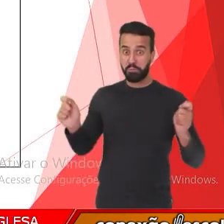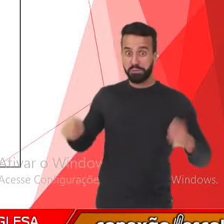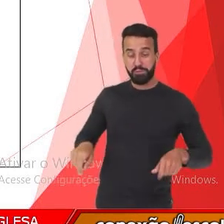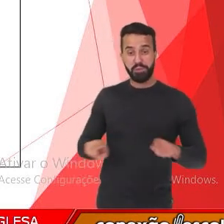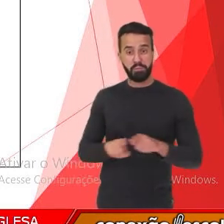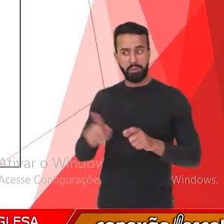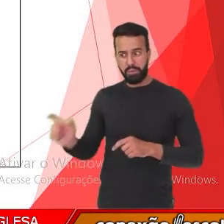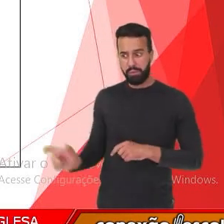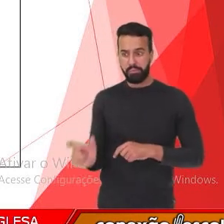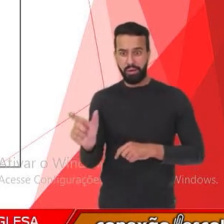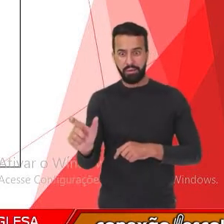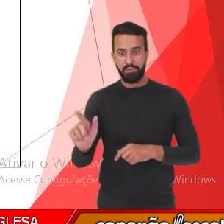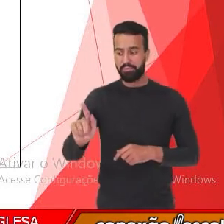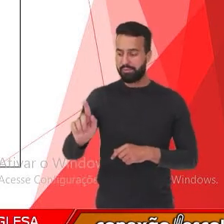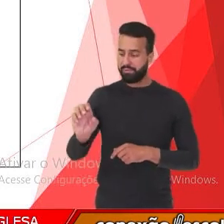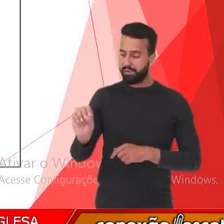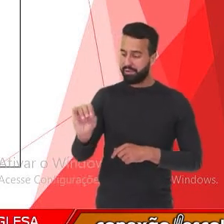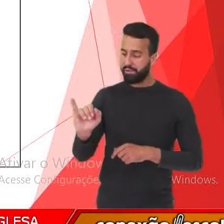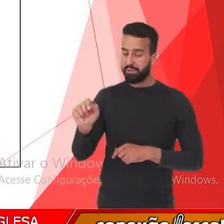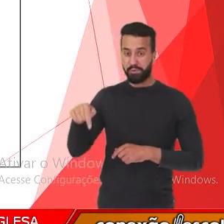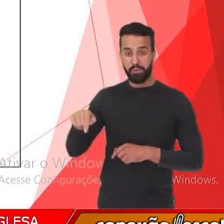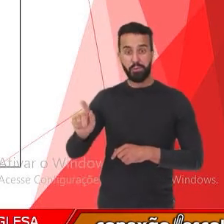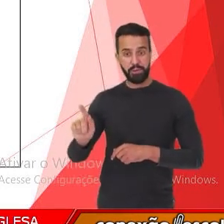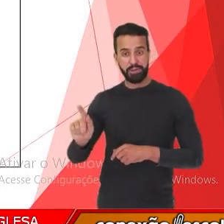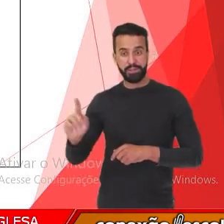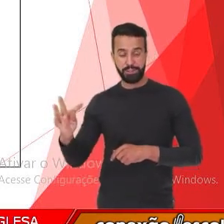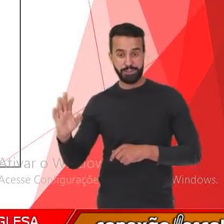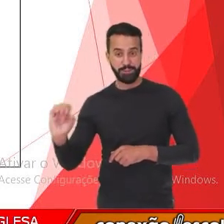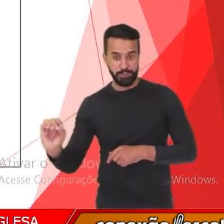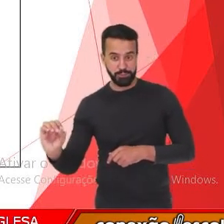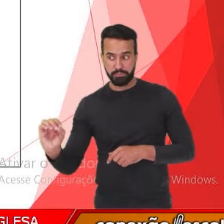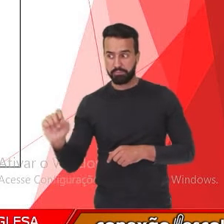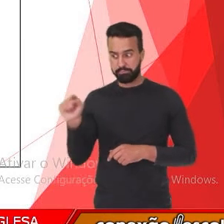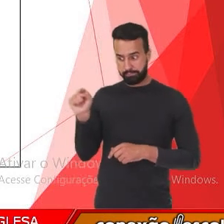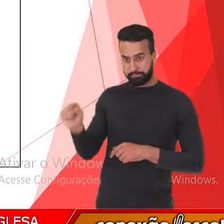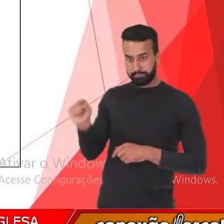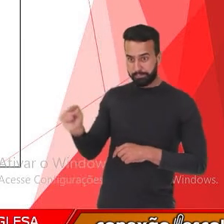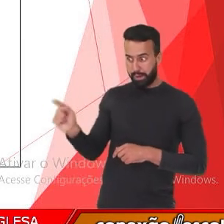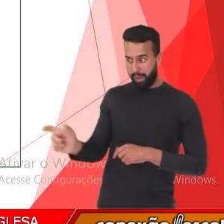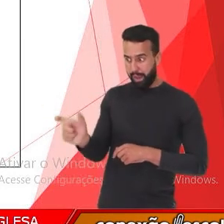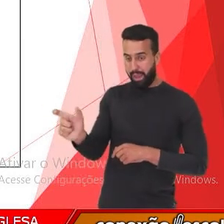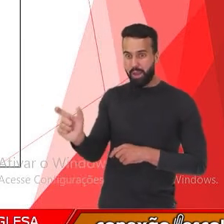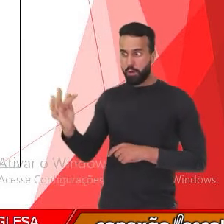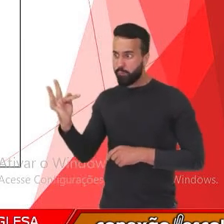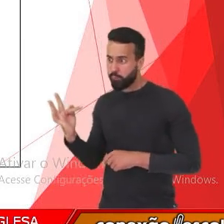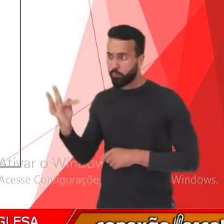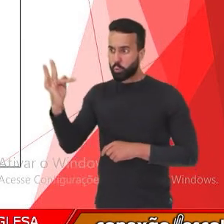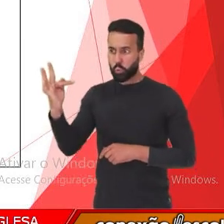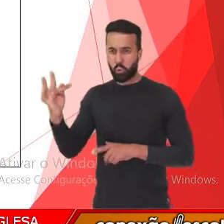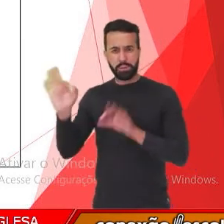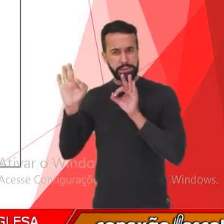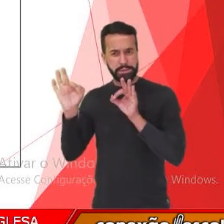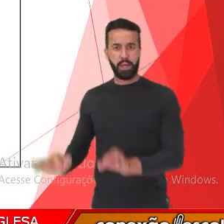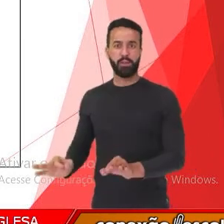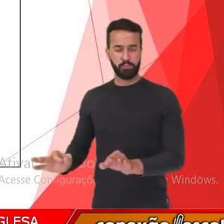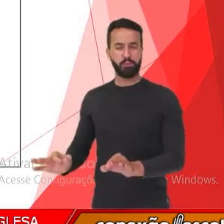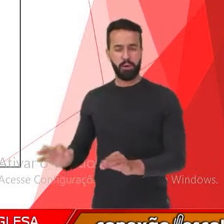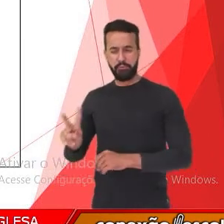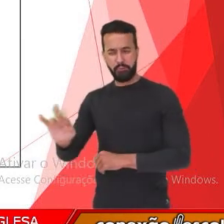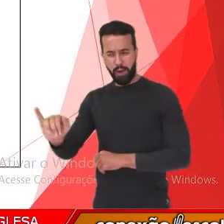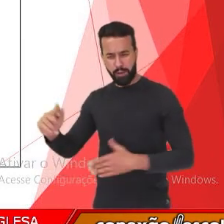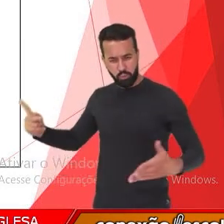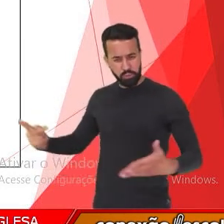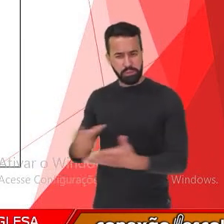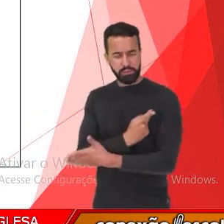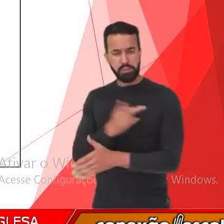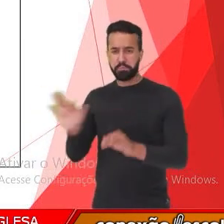to, né? Já o going to é um futuro certeiro, né? São situações futuras que podem